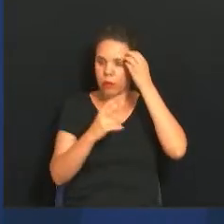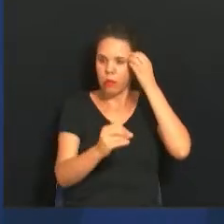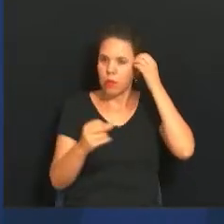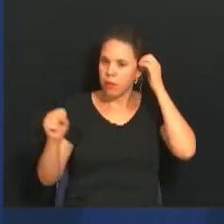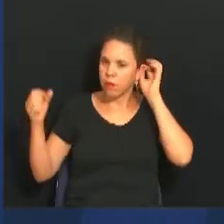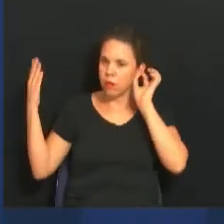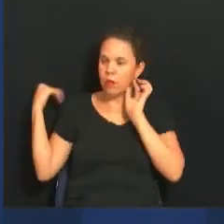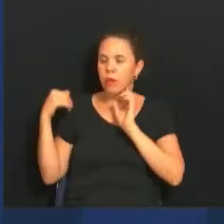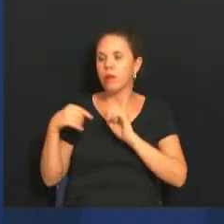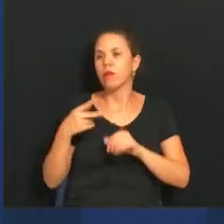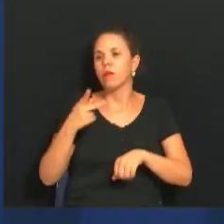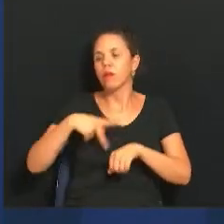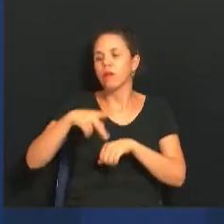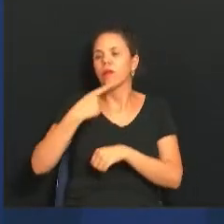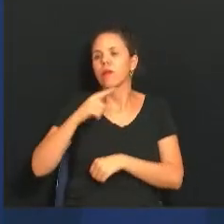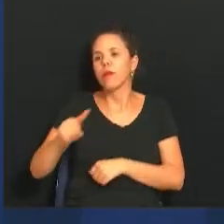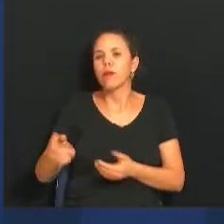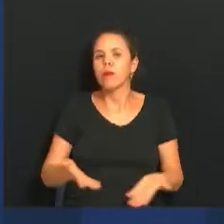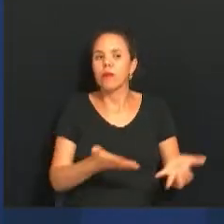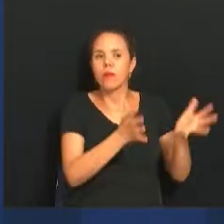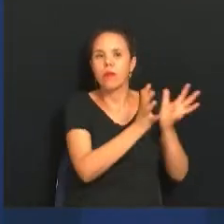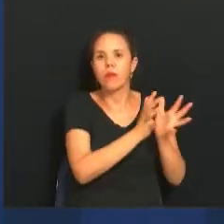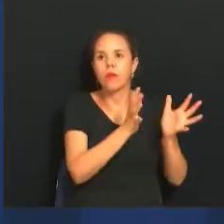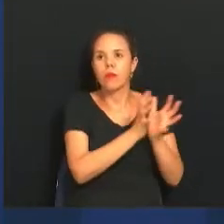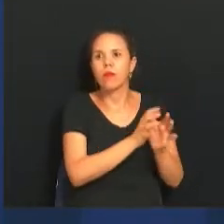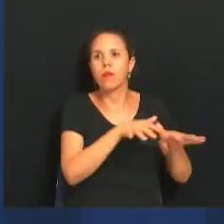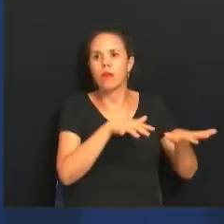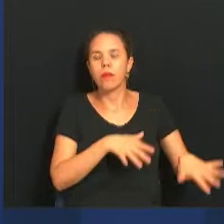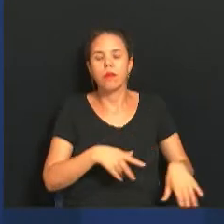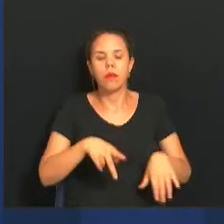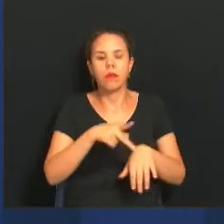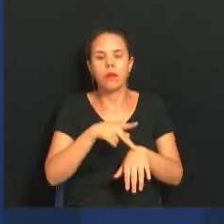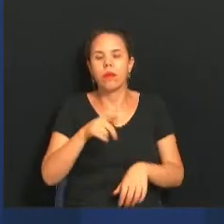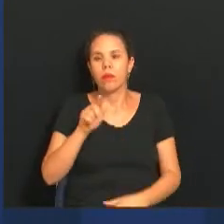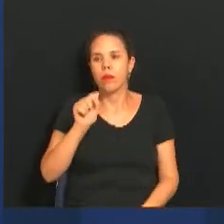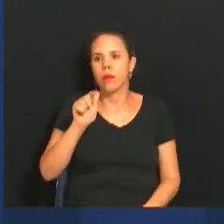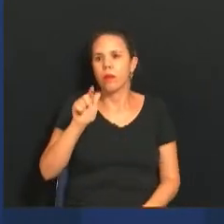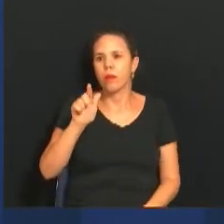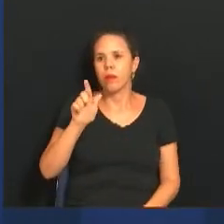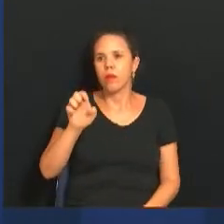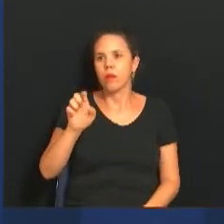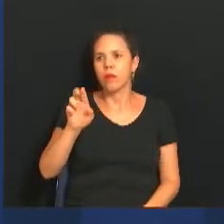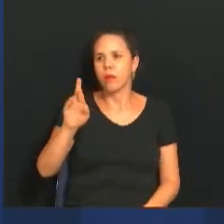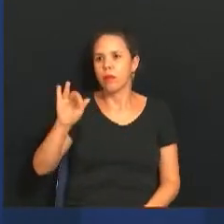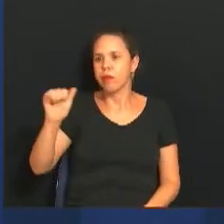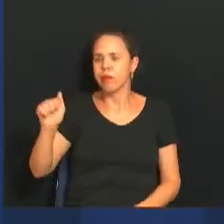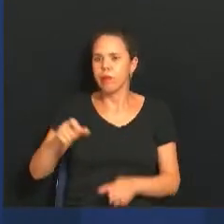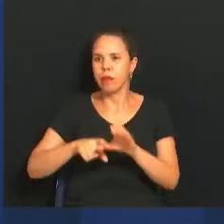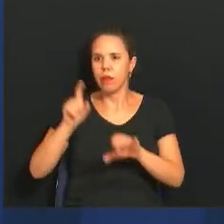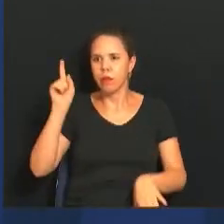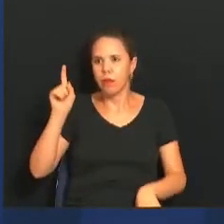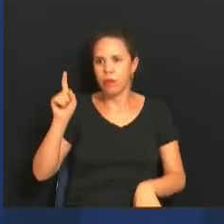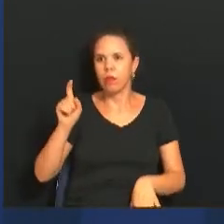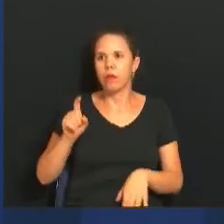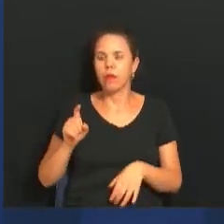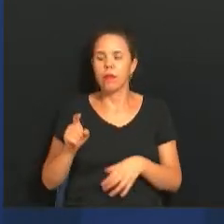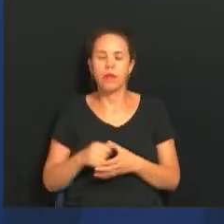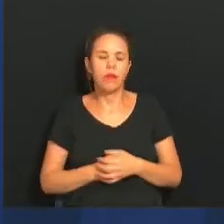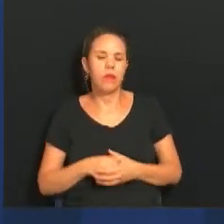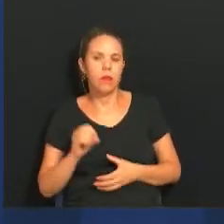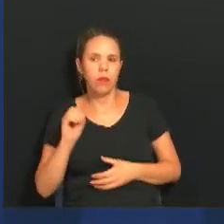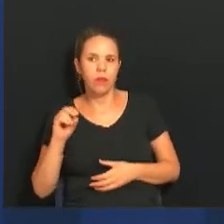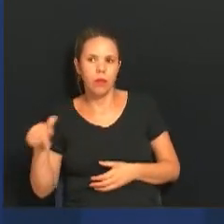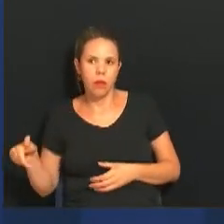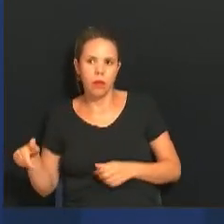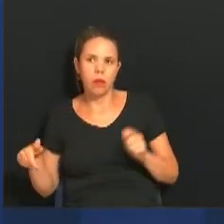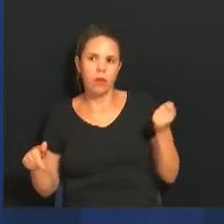a Rússia enviou tropas para o território da Geórgia, reconheceu a independência da Ossétia do Sul e também